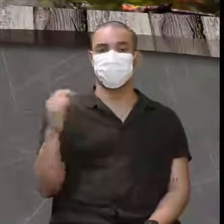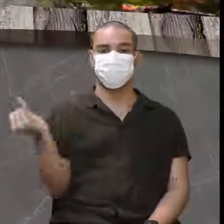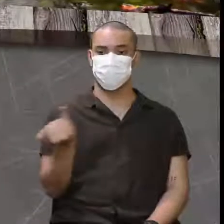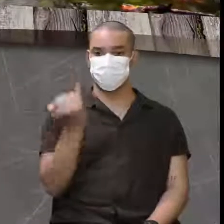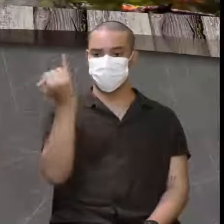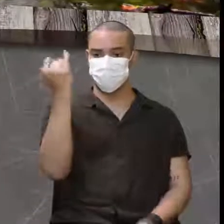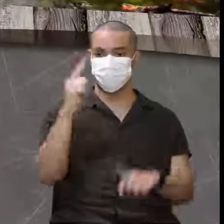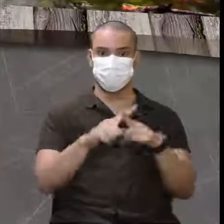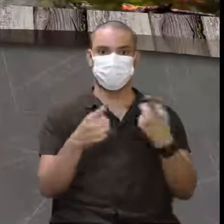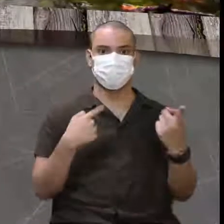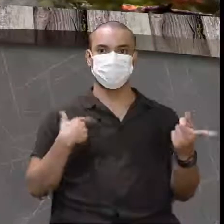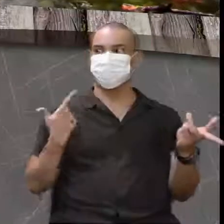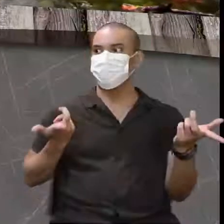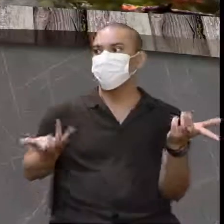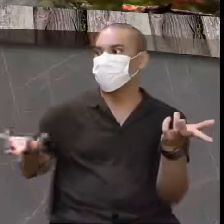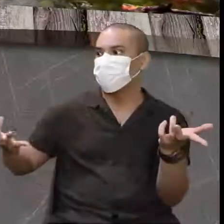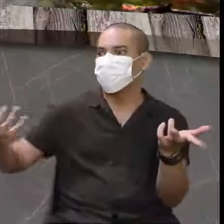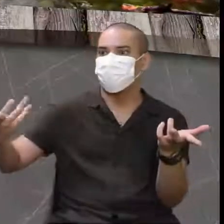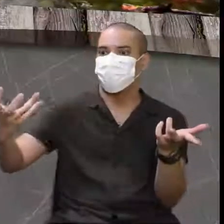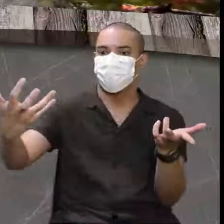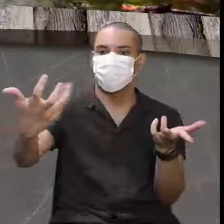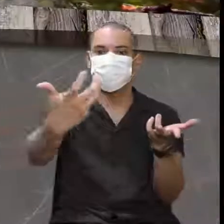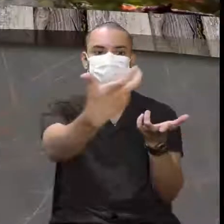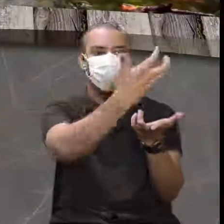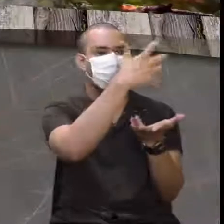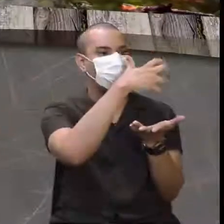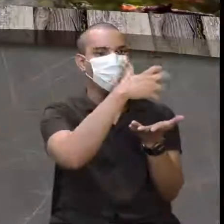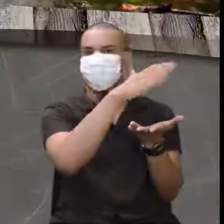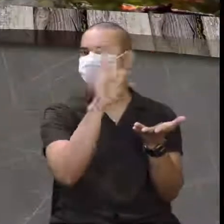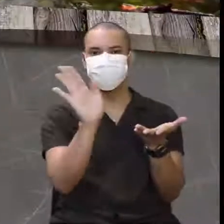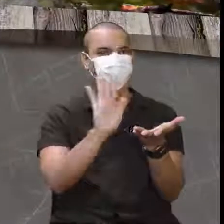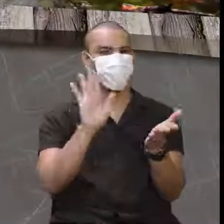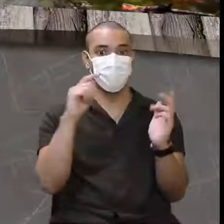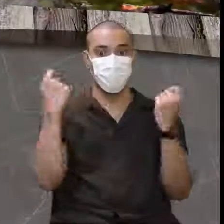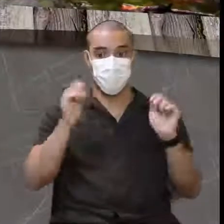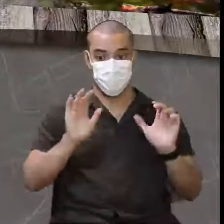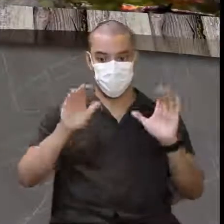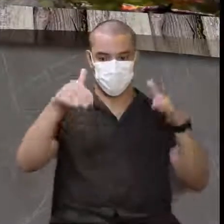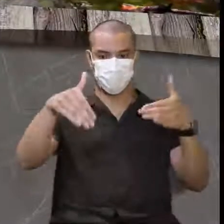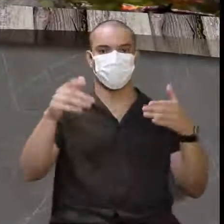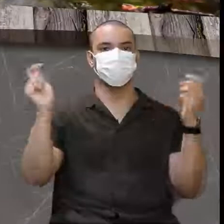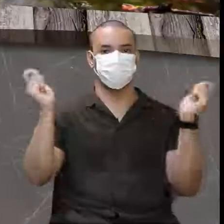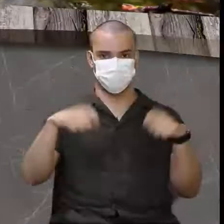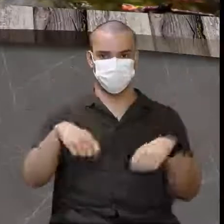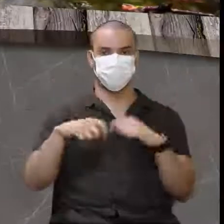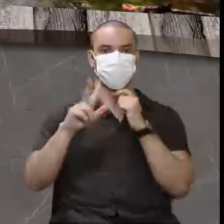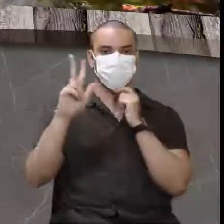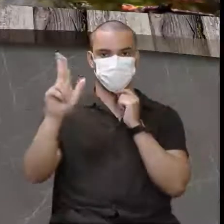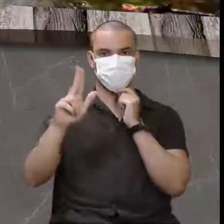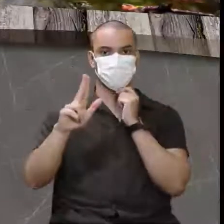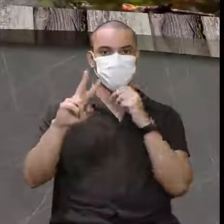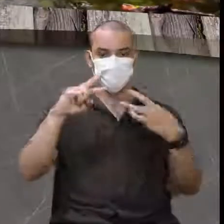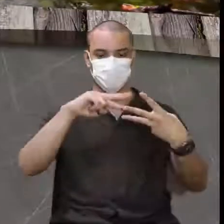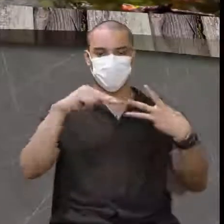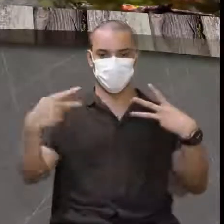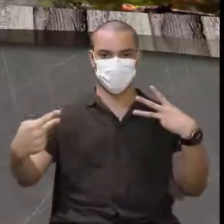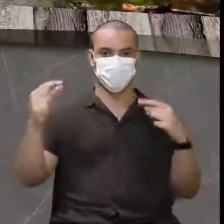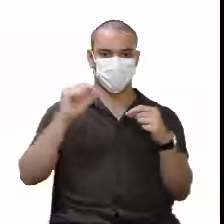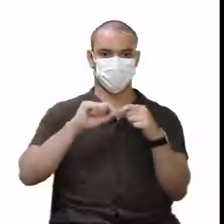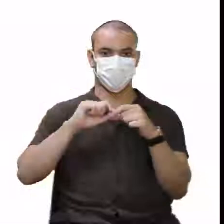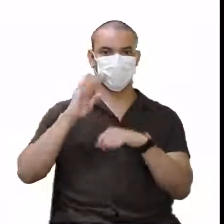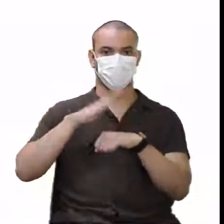Às vezes você quer abraçar o mundo, mas vai devagar, vai focado, que vai dar certo. Foi o que Mendel fez. Vamos lá,